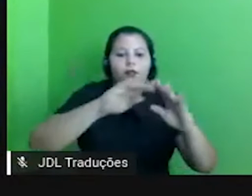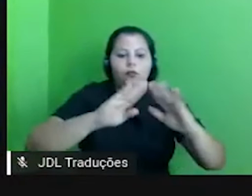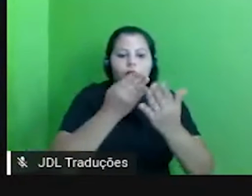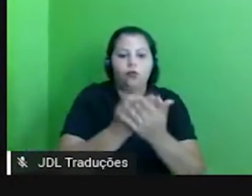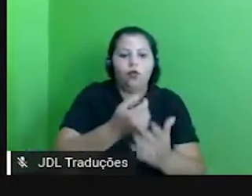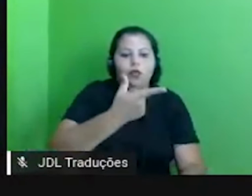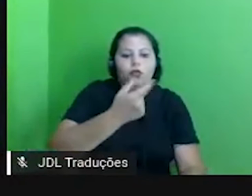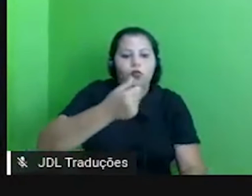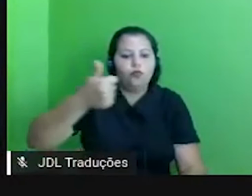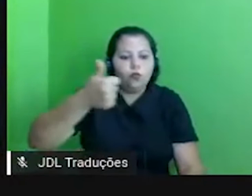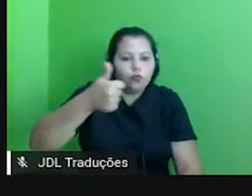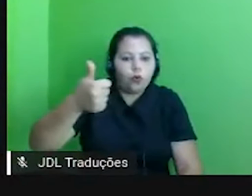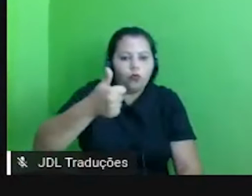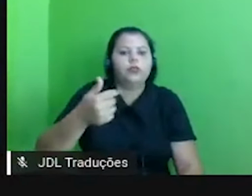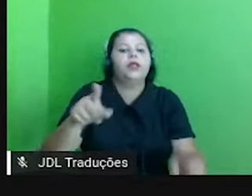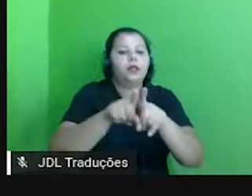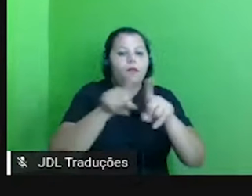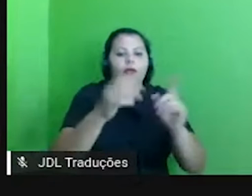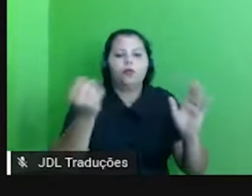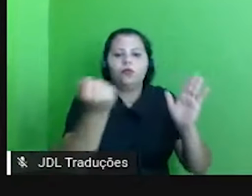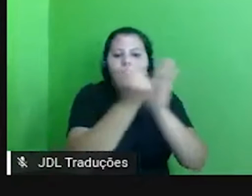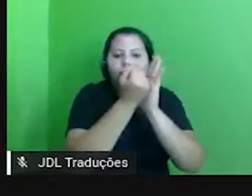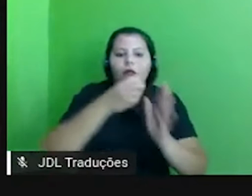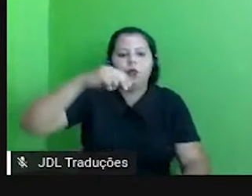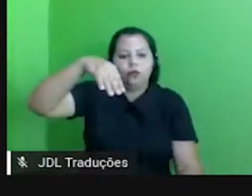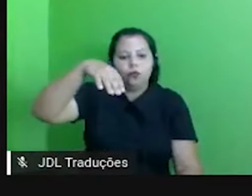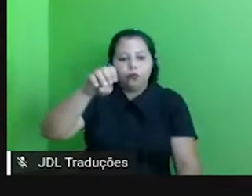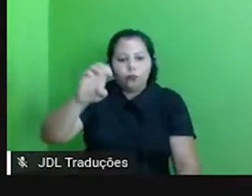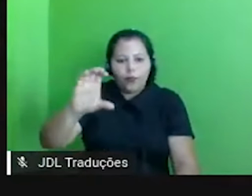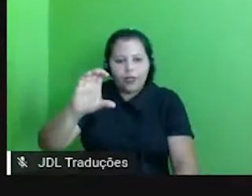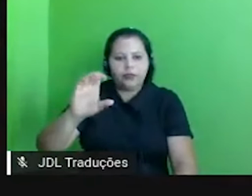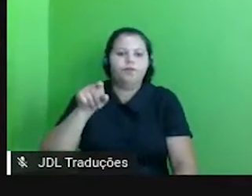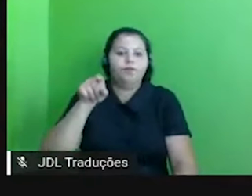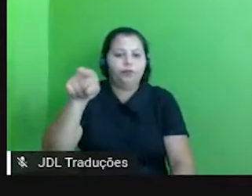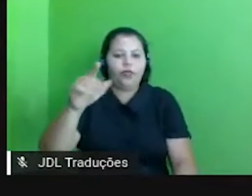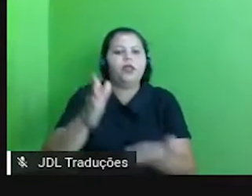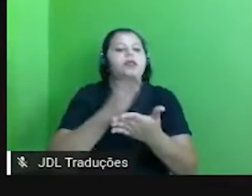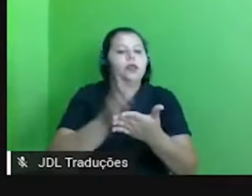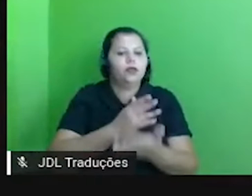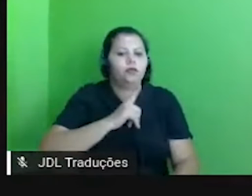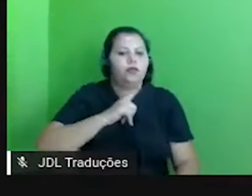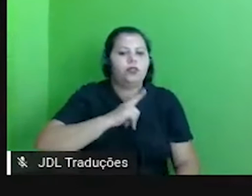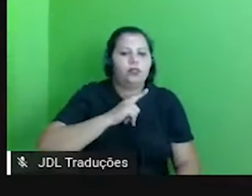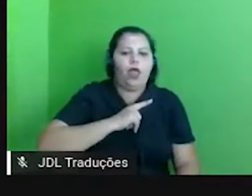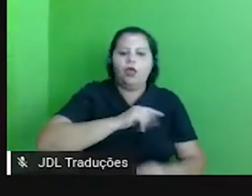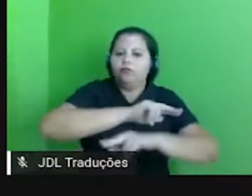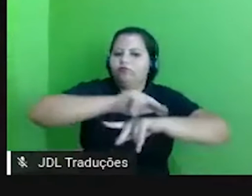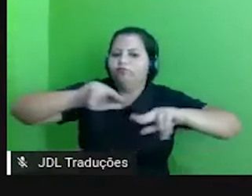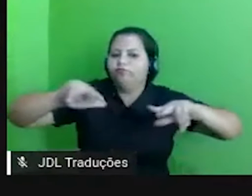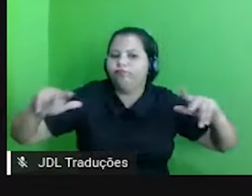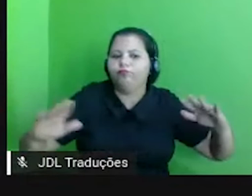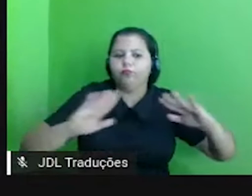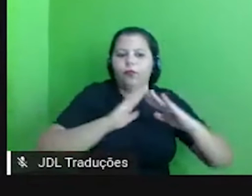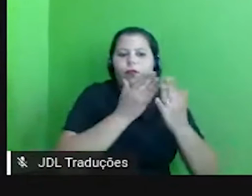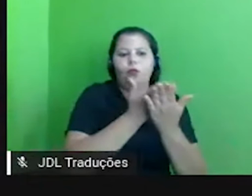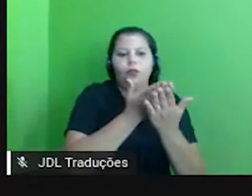selo a recomendação do MEC Então esse livro ainda é usado em algumas escolas É